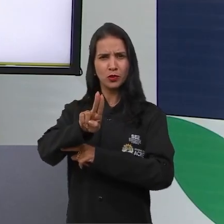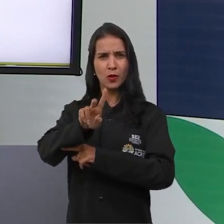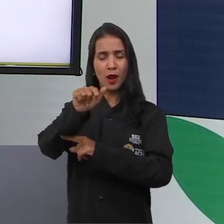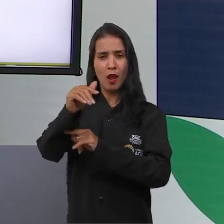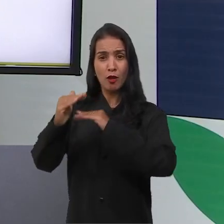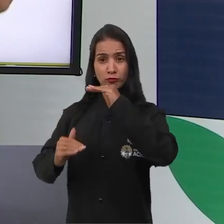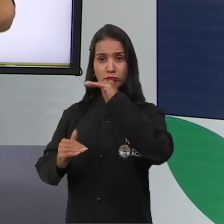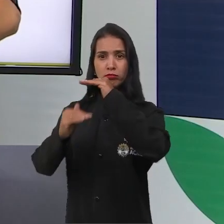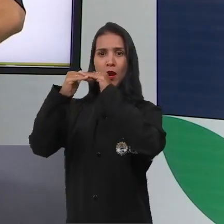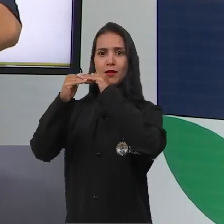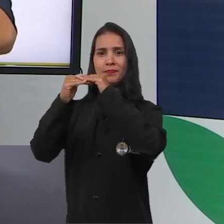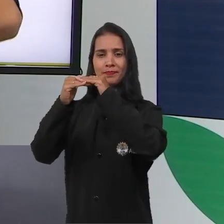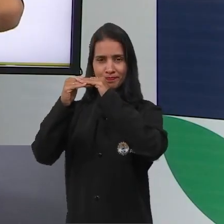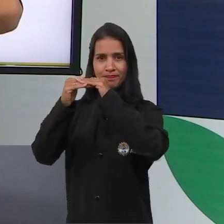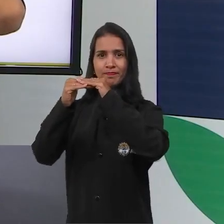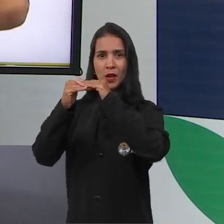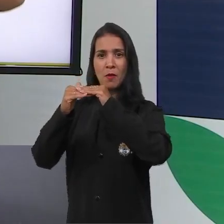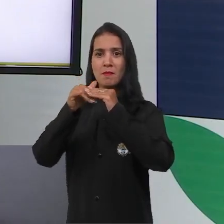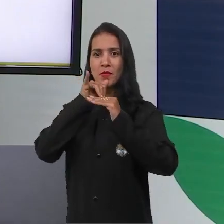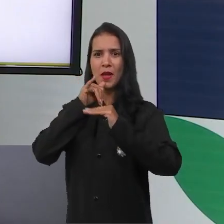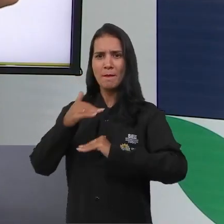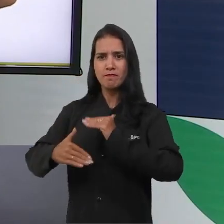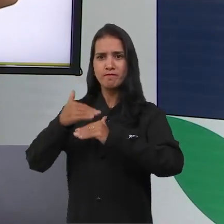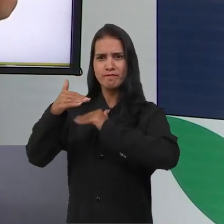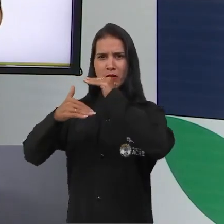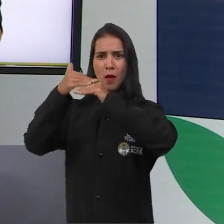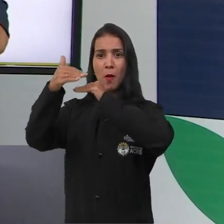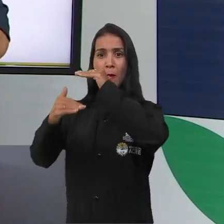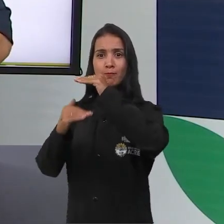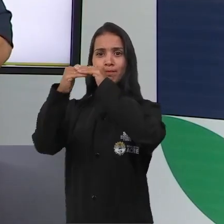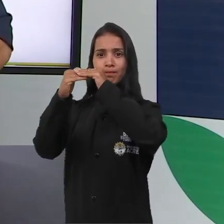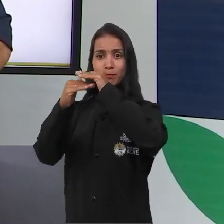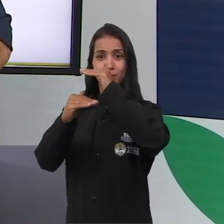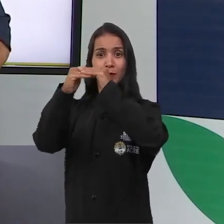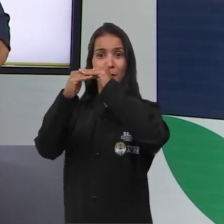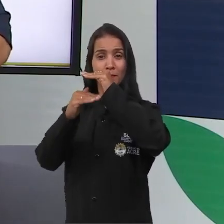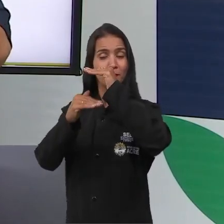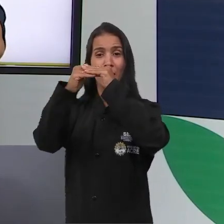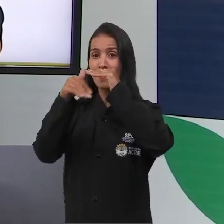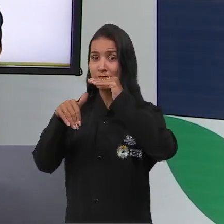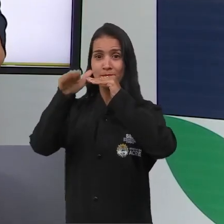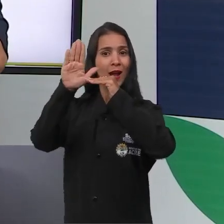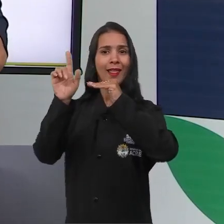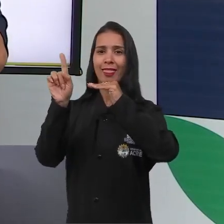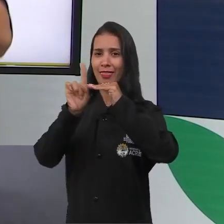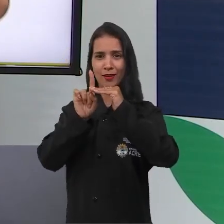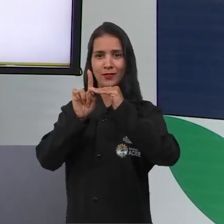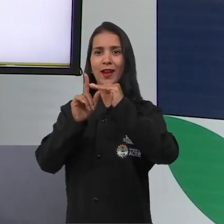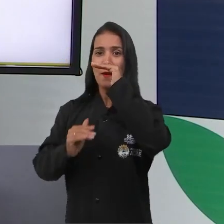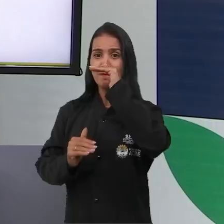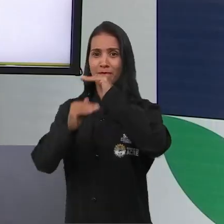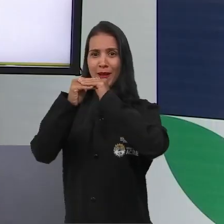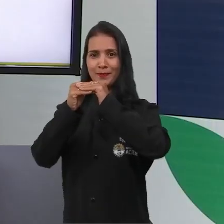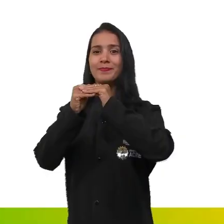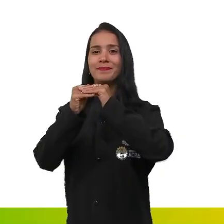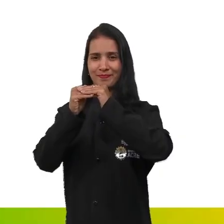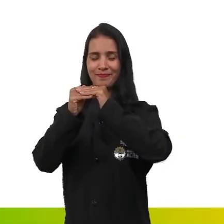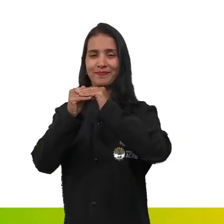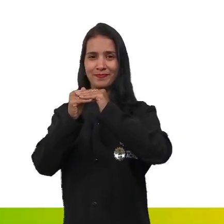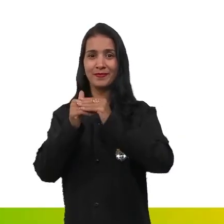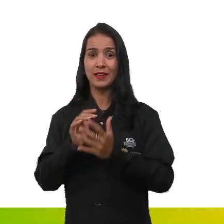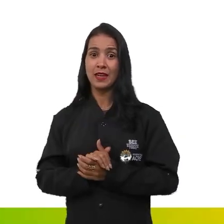tá, pessoal? É o ponto ali maior de desenvolvimento dessas cidades, dessas polis. E também